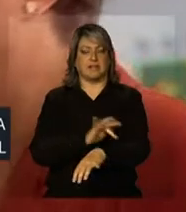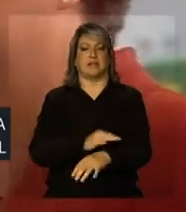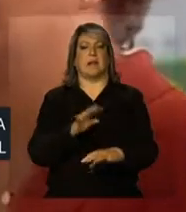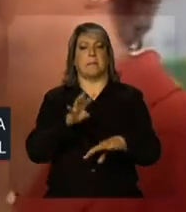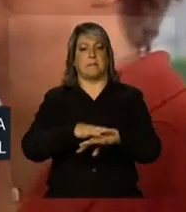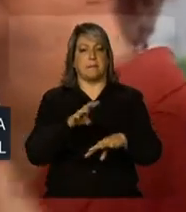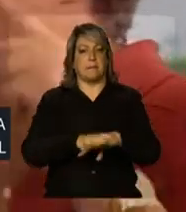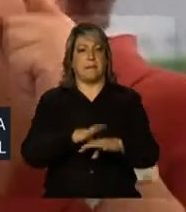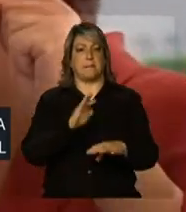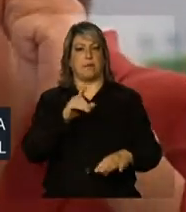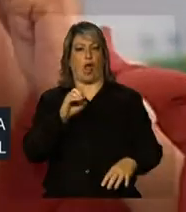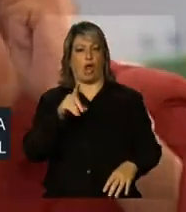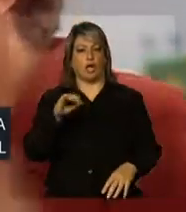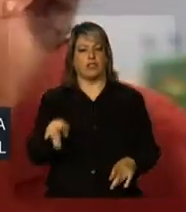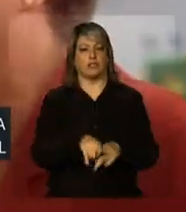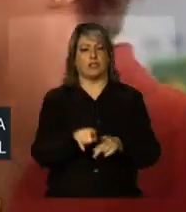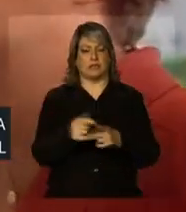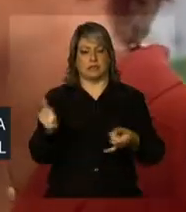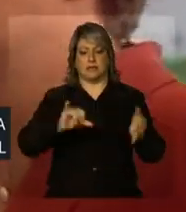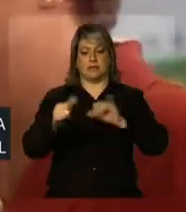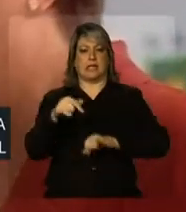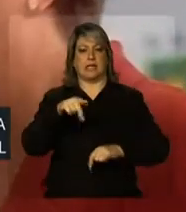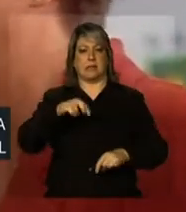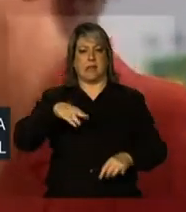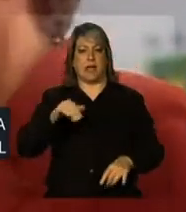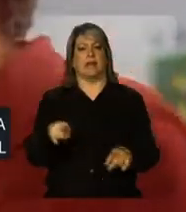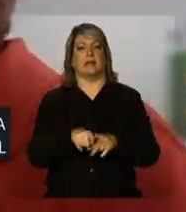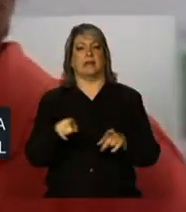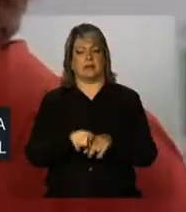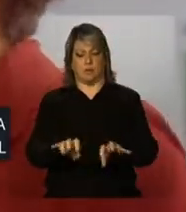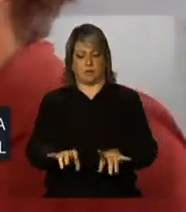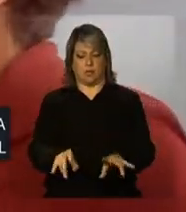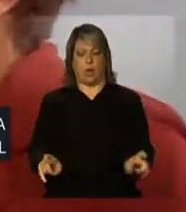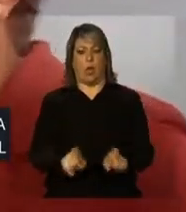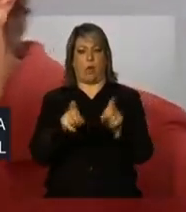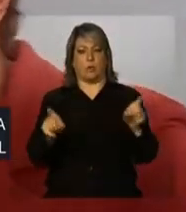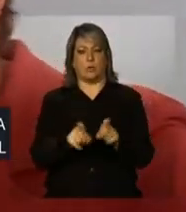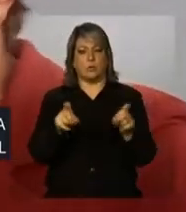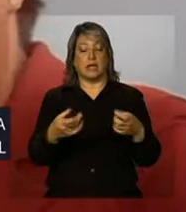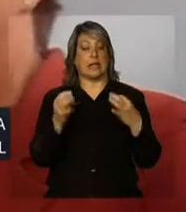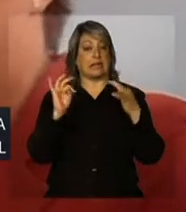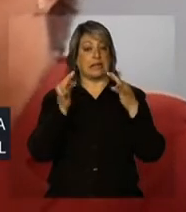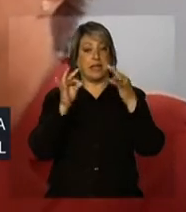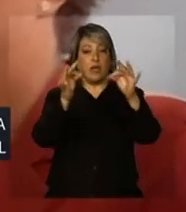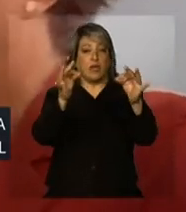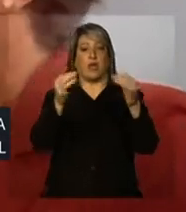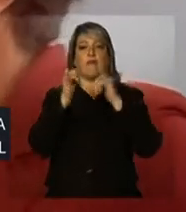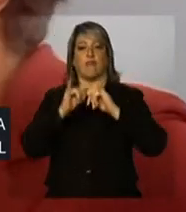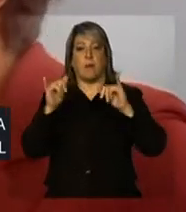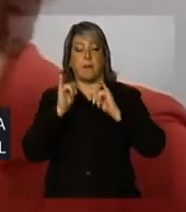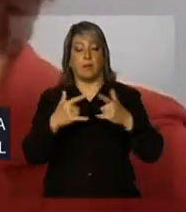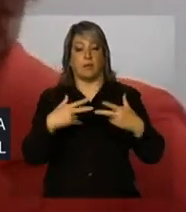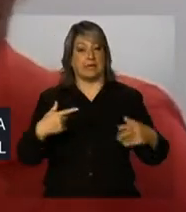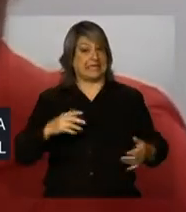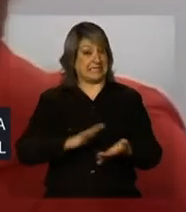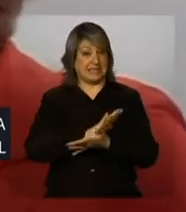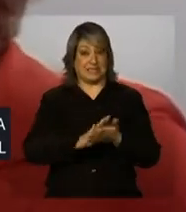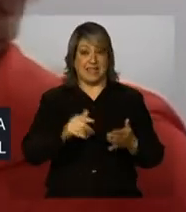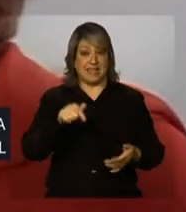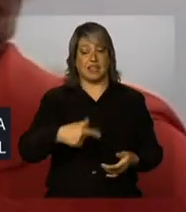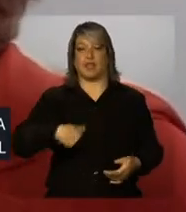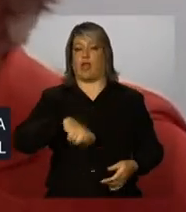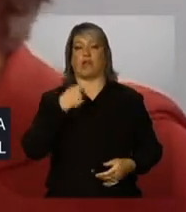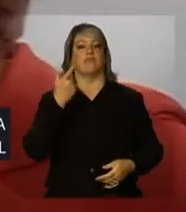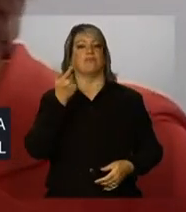química Ciências da Computação nós não tecnologias da informação nós não